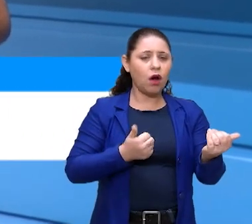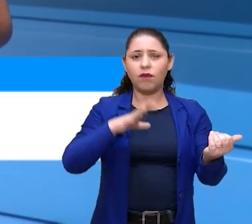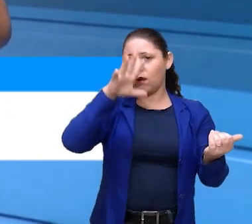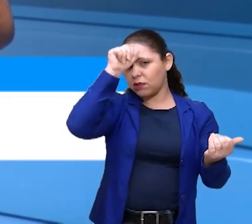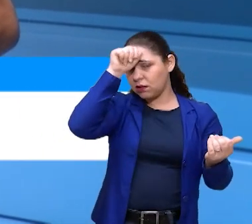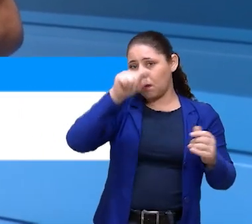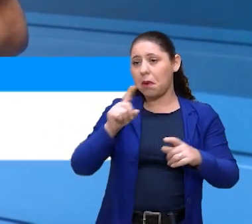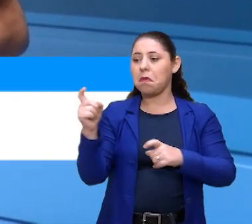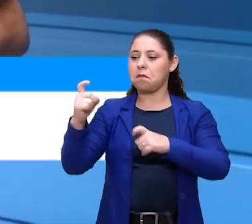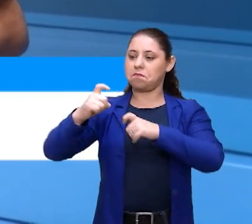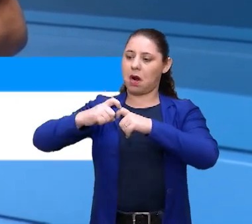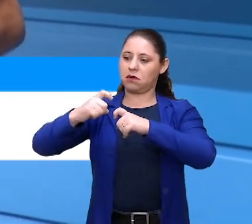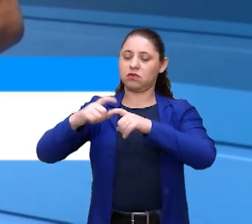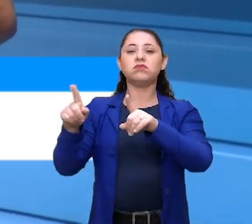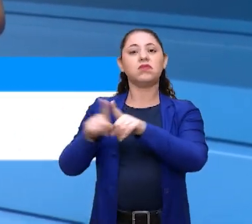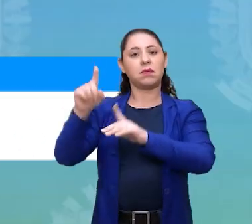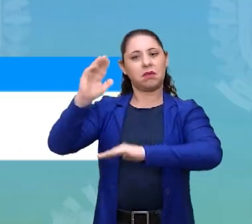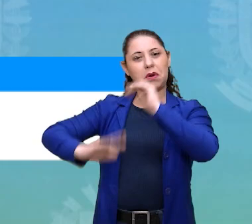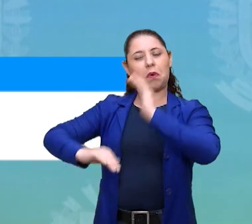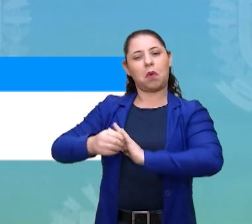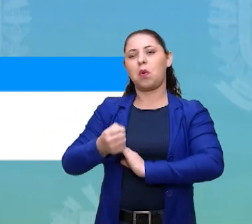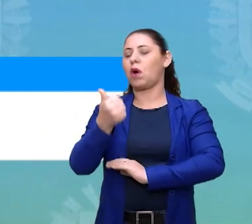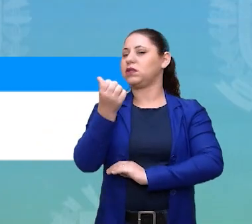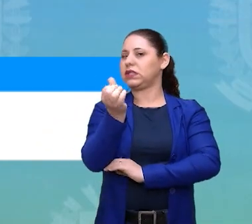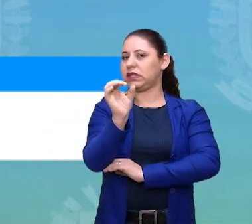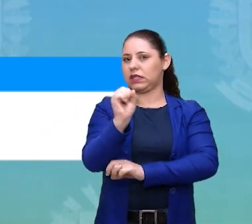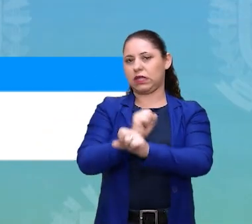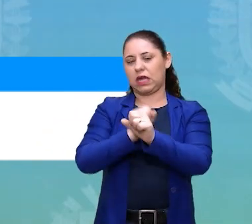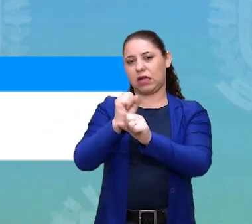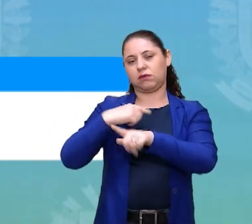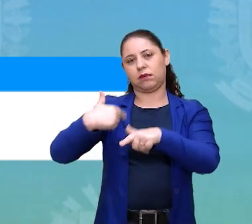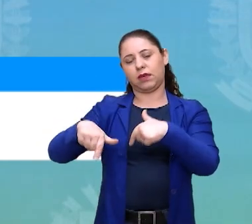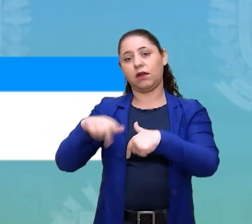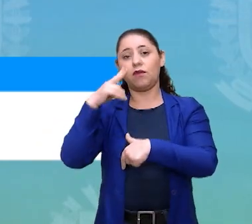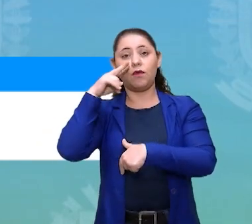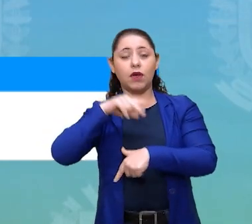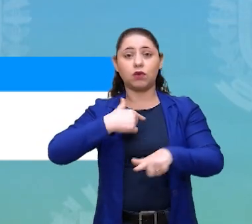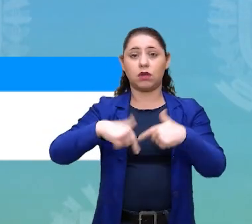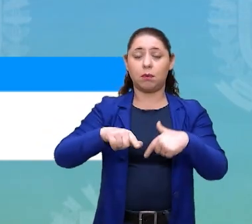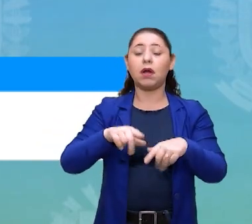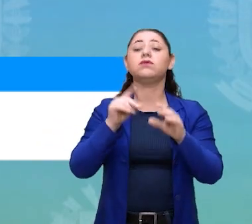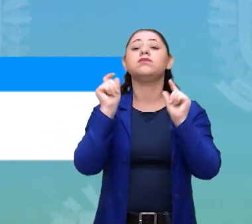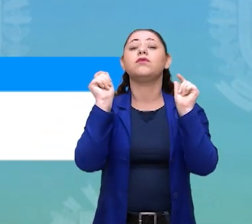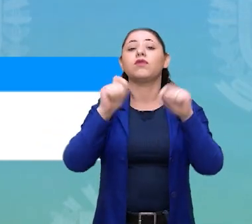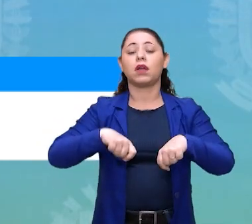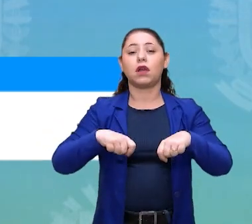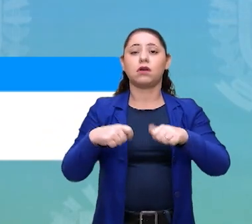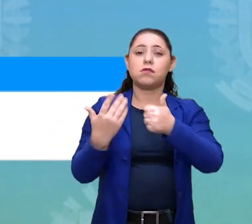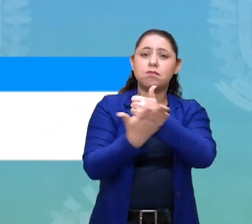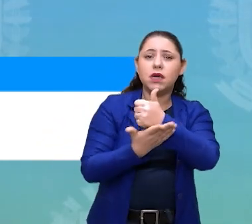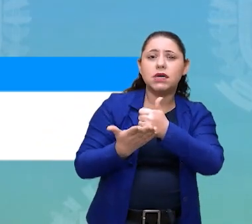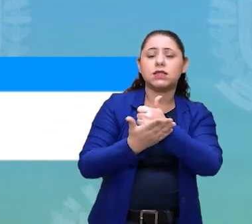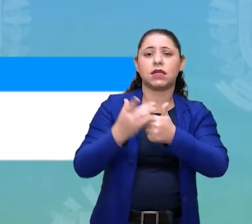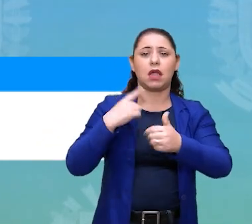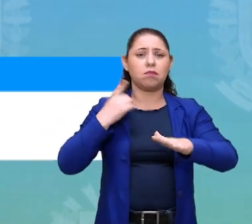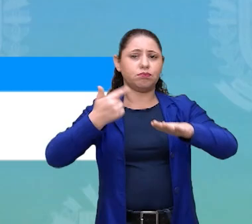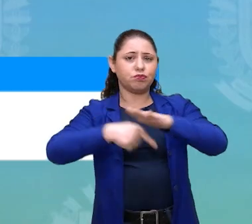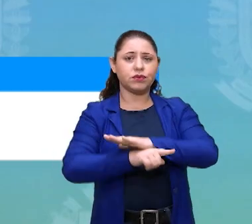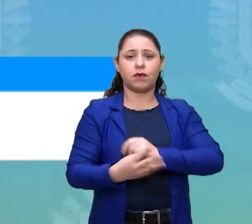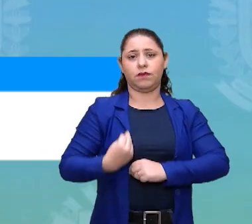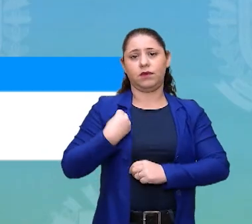hoje, né, um adolescente aprendiz, mas também um médico que está há quase 60 anos trabalhando. Então, a gente vê que o trabalho está